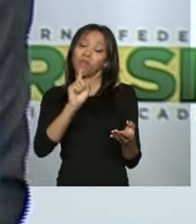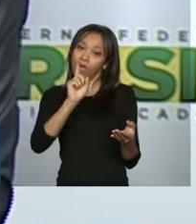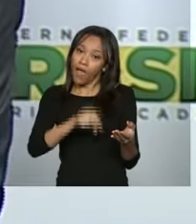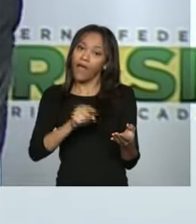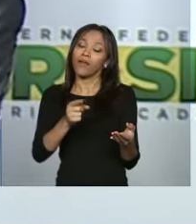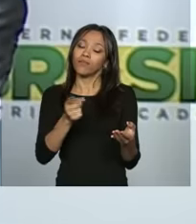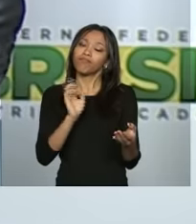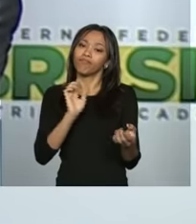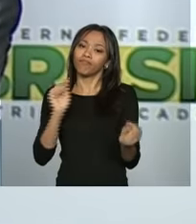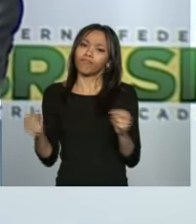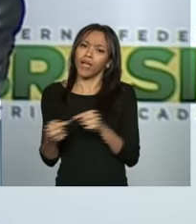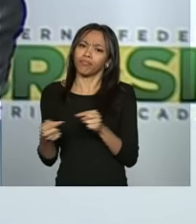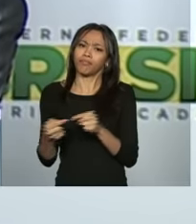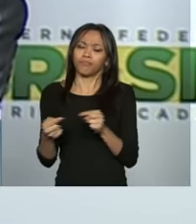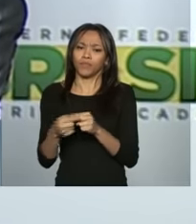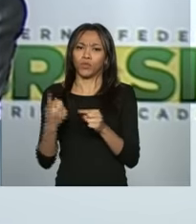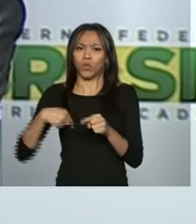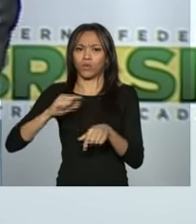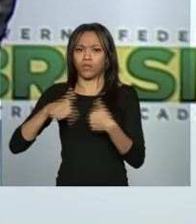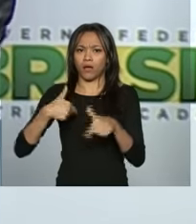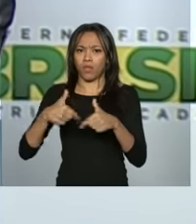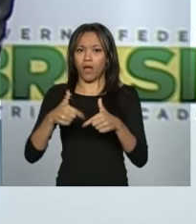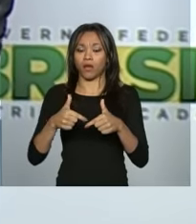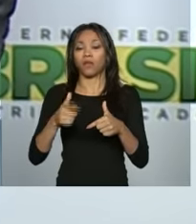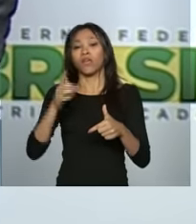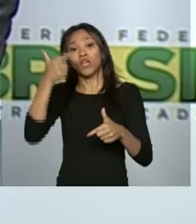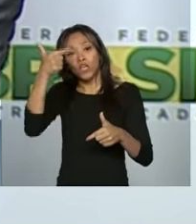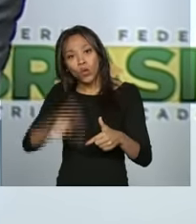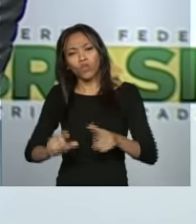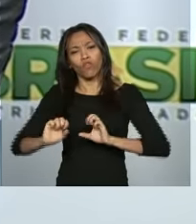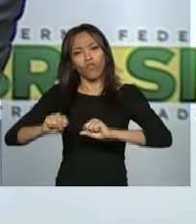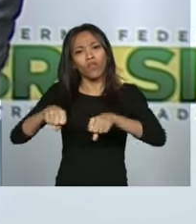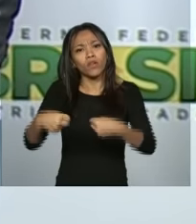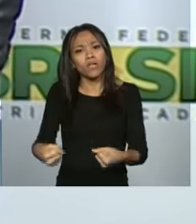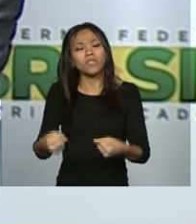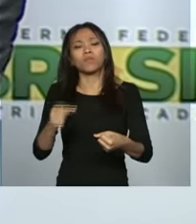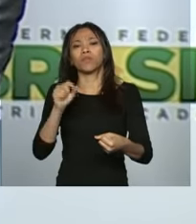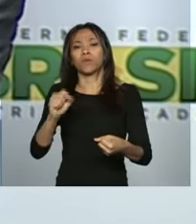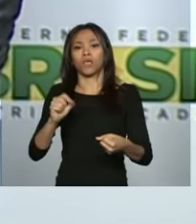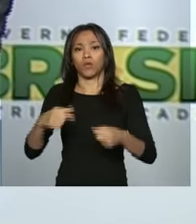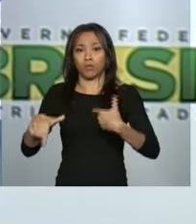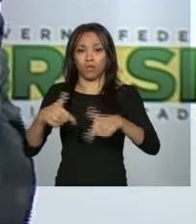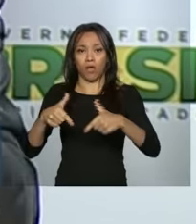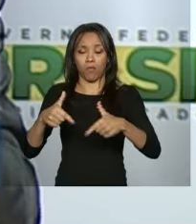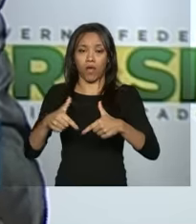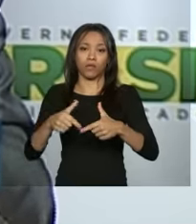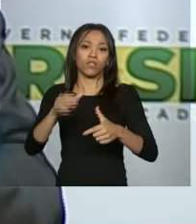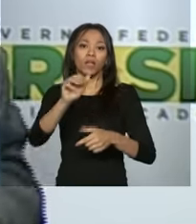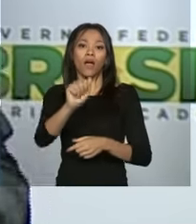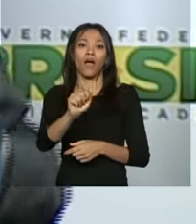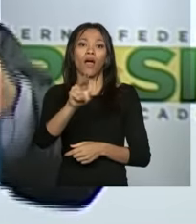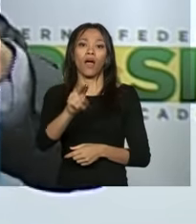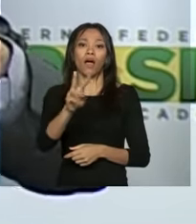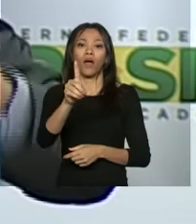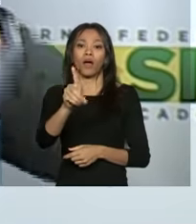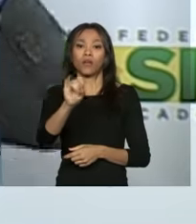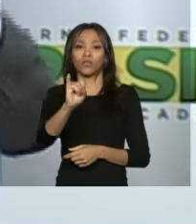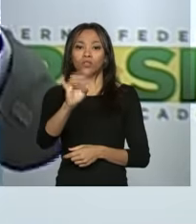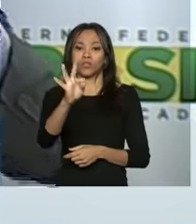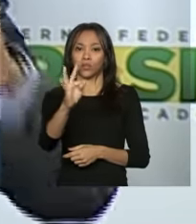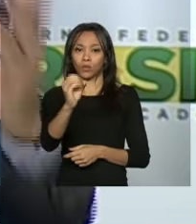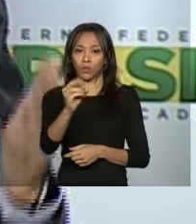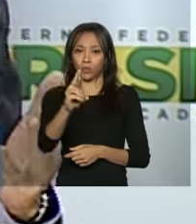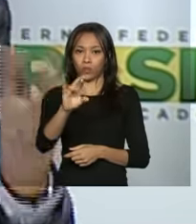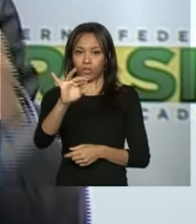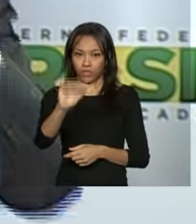você vê que a gente agora joga um peso importante no fortalecimento da auditoria regular da carta SUS ou seja tentar blindar o